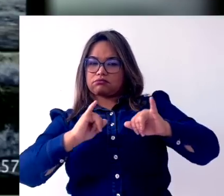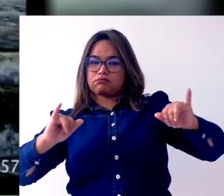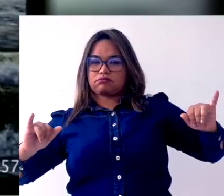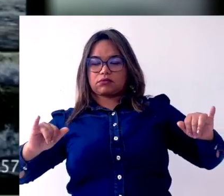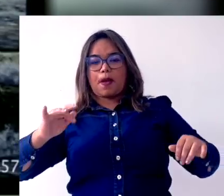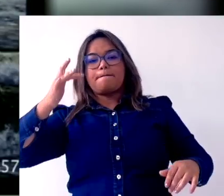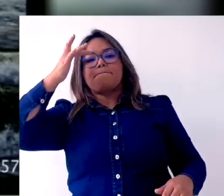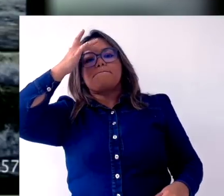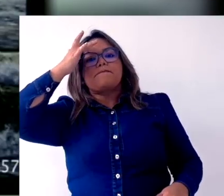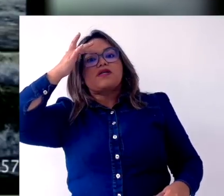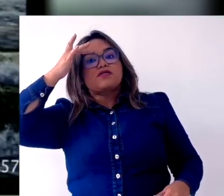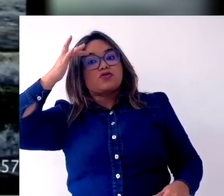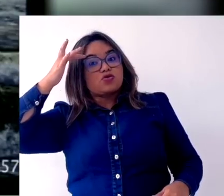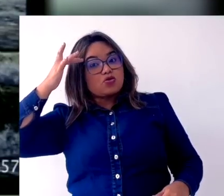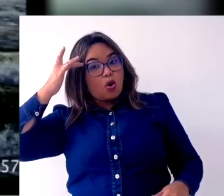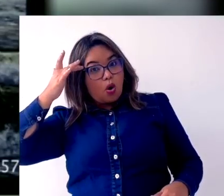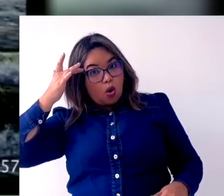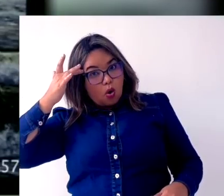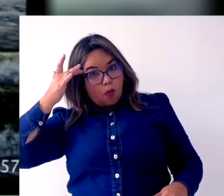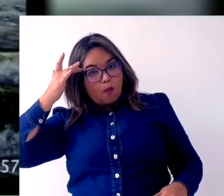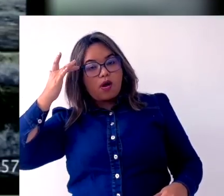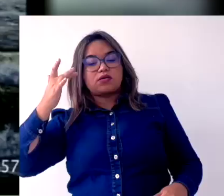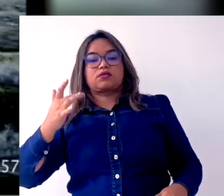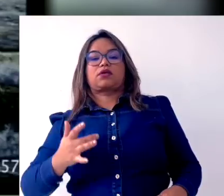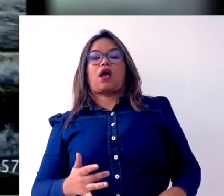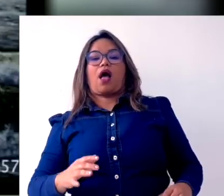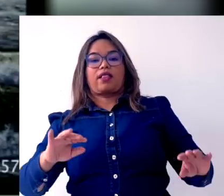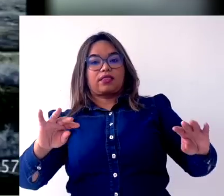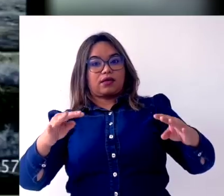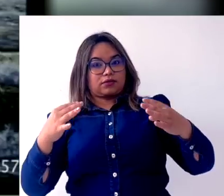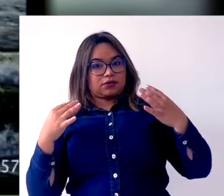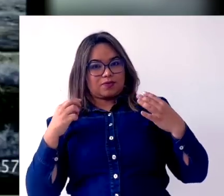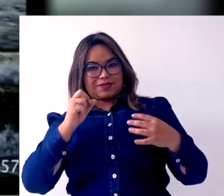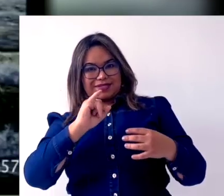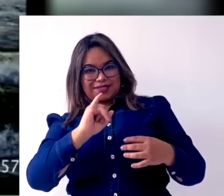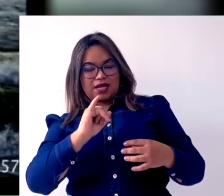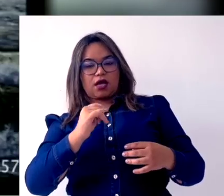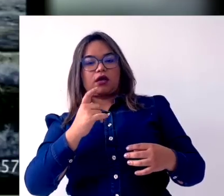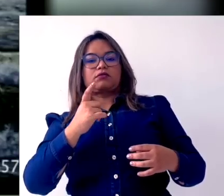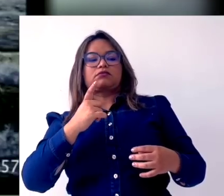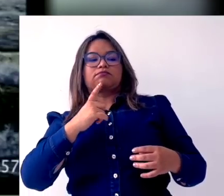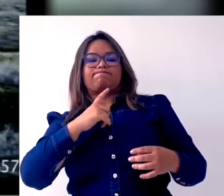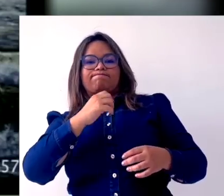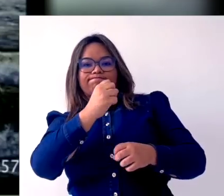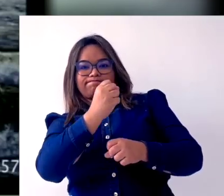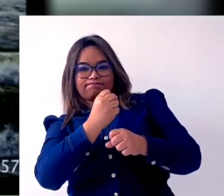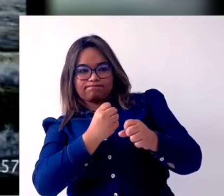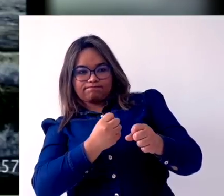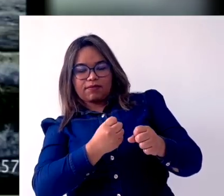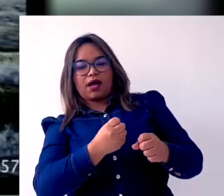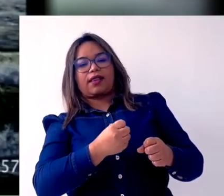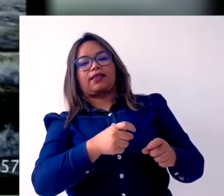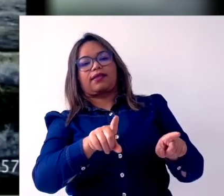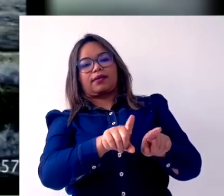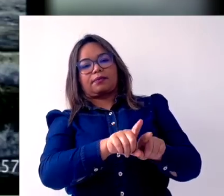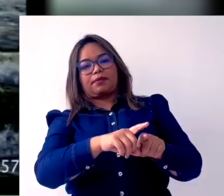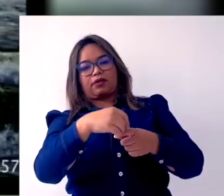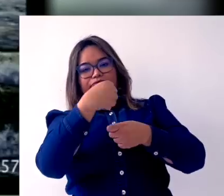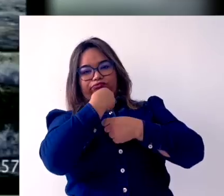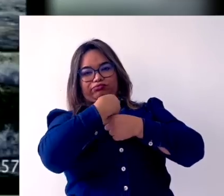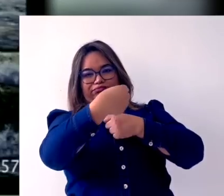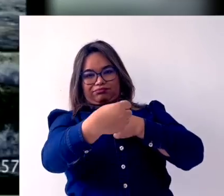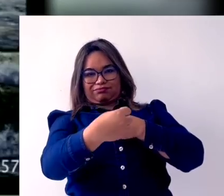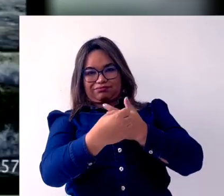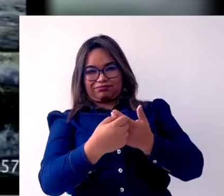que leva em cativeiro, irá em cativeiro. Aquele que mata com a espada, deve ser morto com a espada.